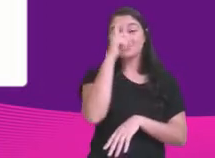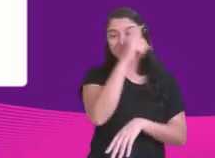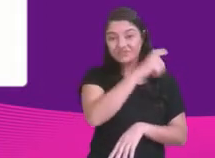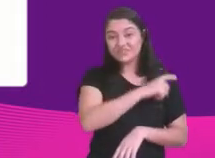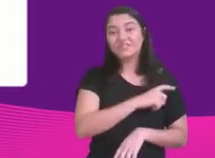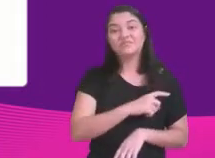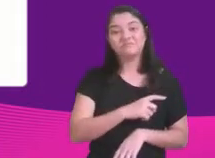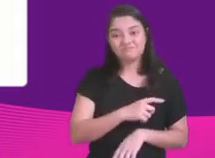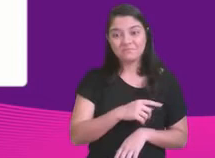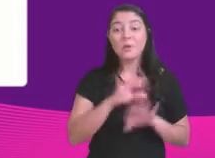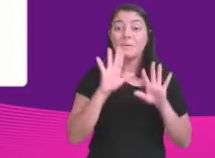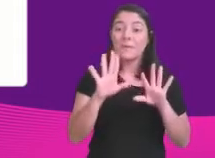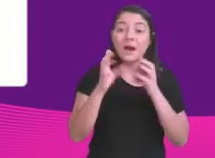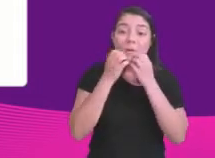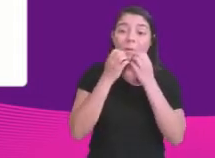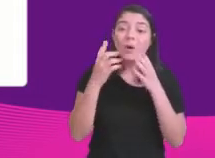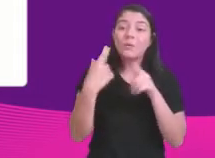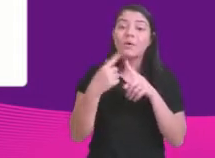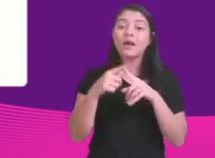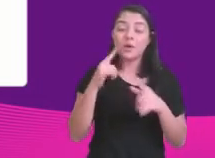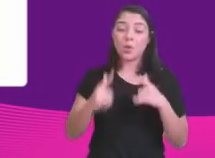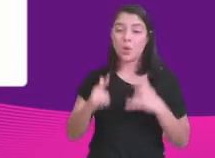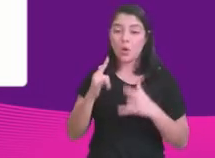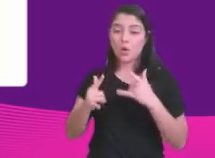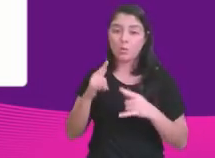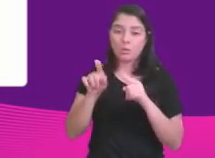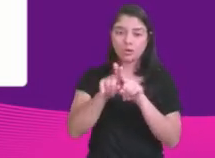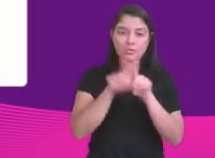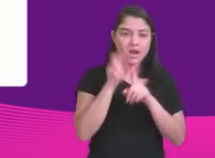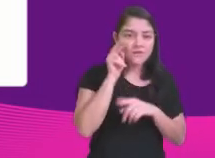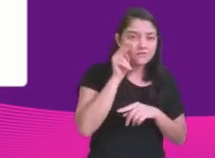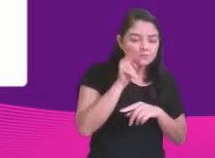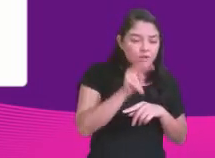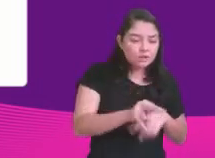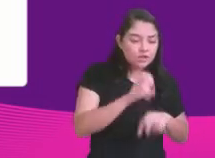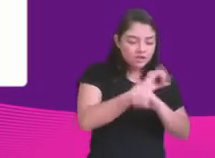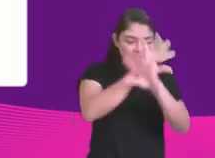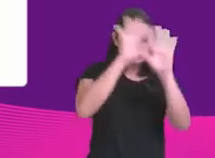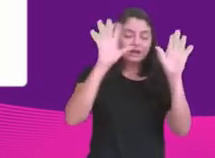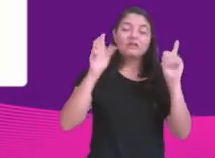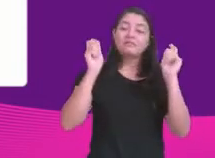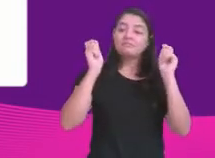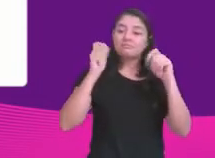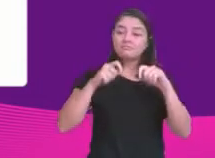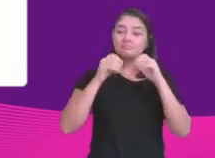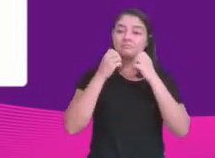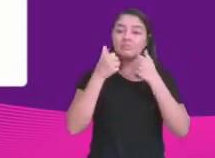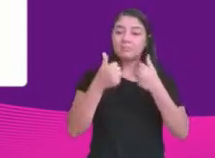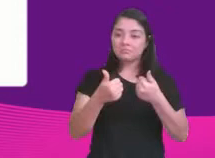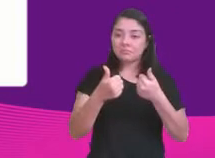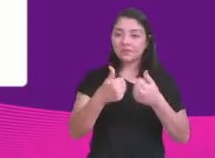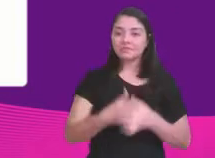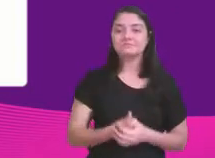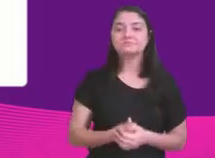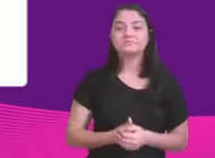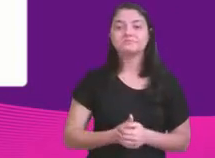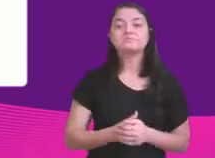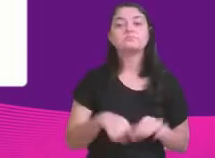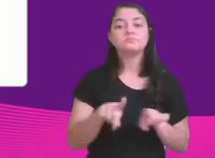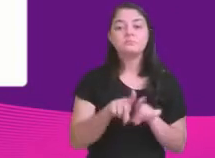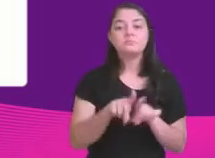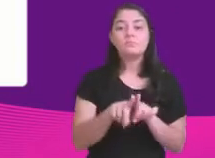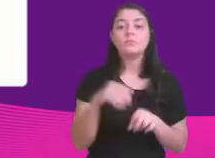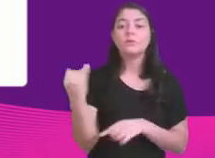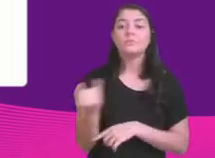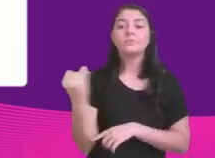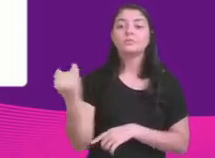visualização permitem que a gente consiga seguir os planos de forma adequada. E isso é extremamente importante para que a